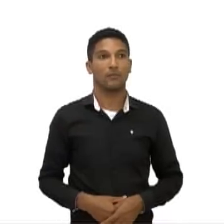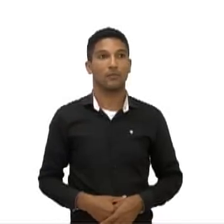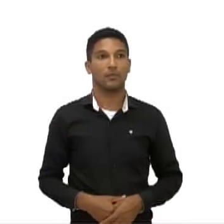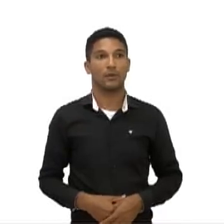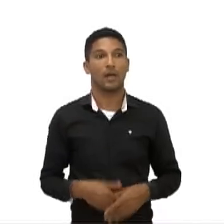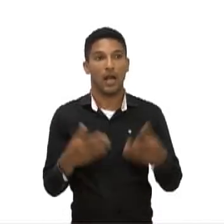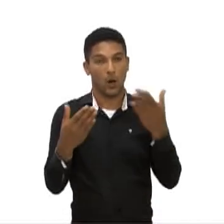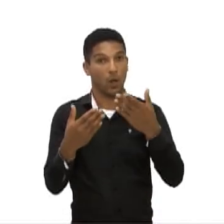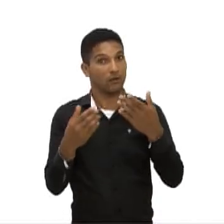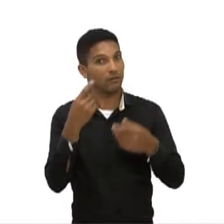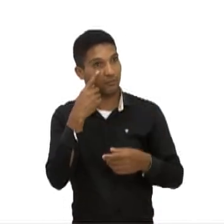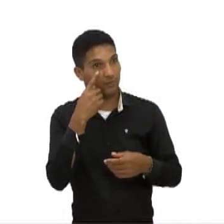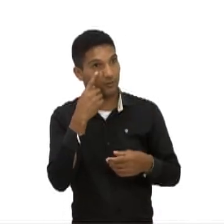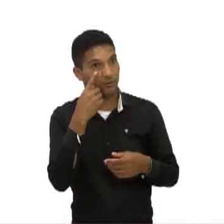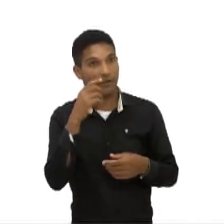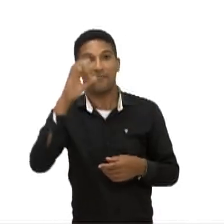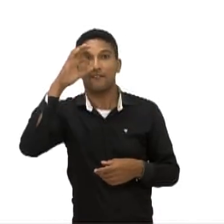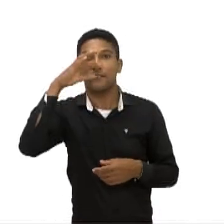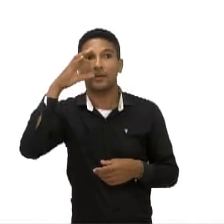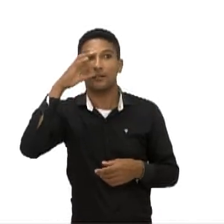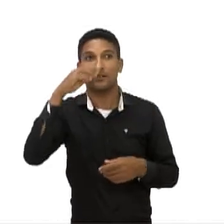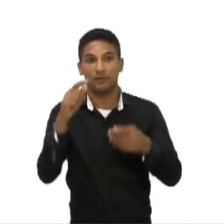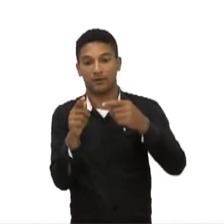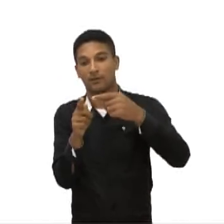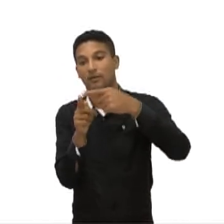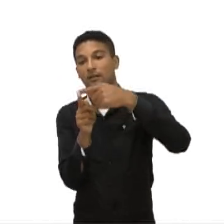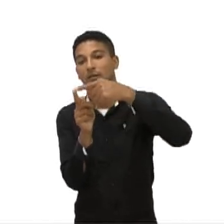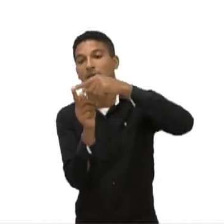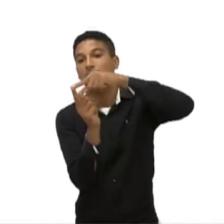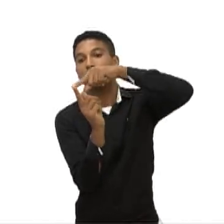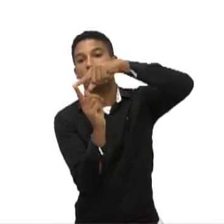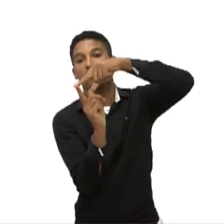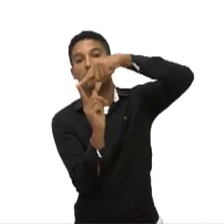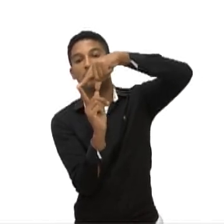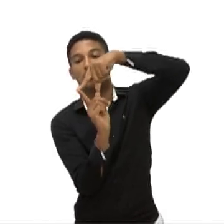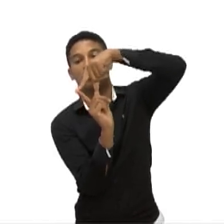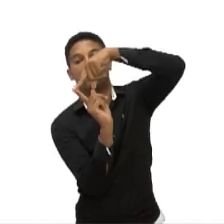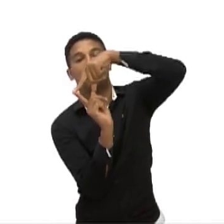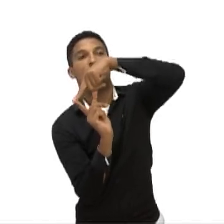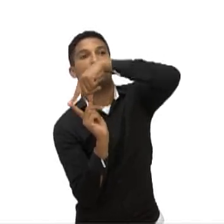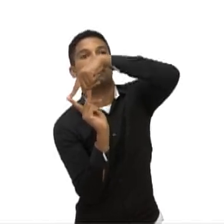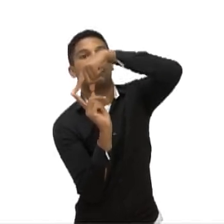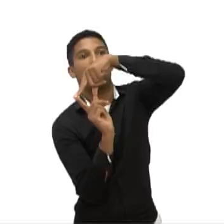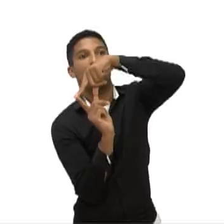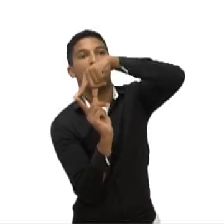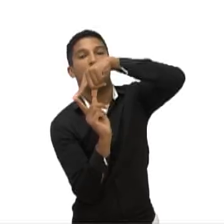decompor essa seta em triângulos? Como será que nós conseguimos?